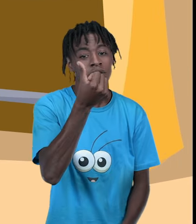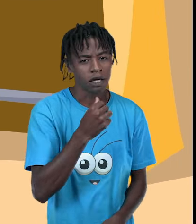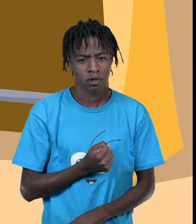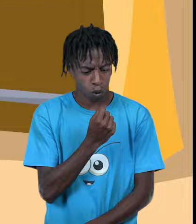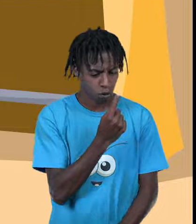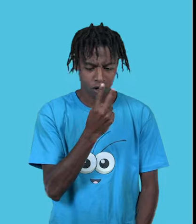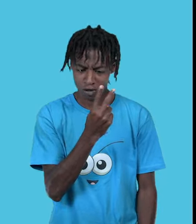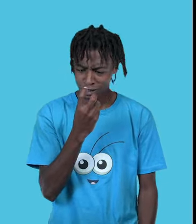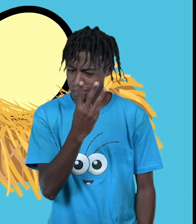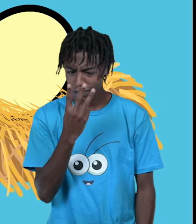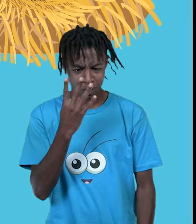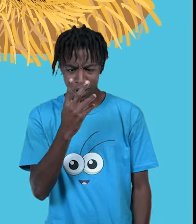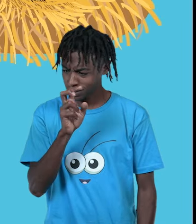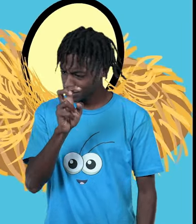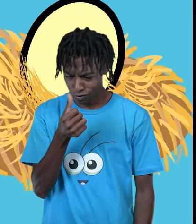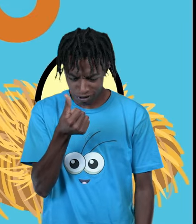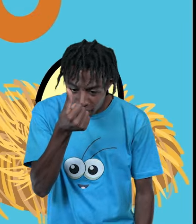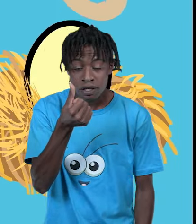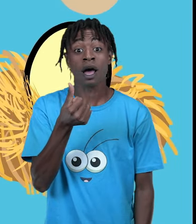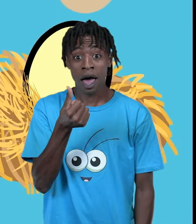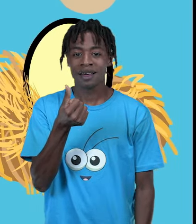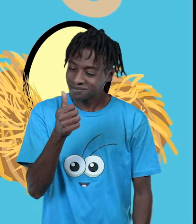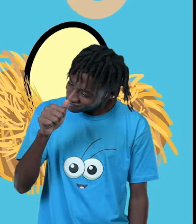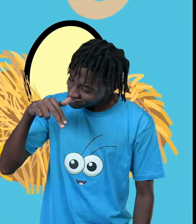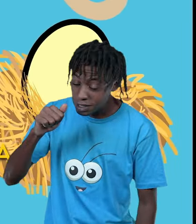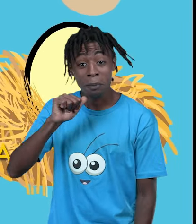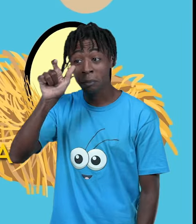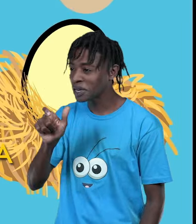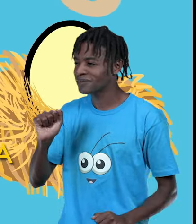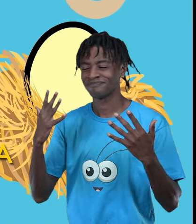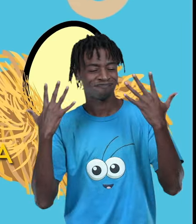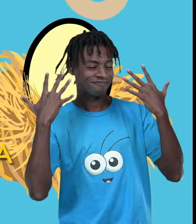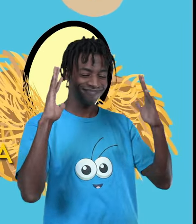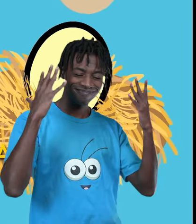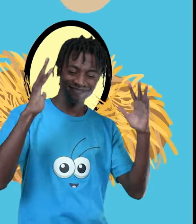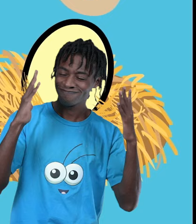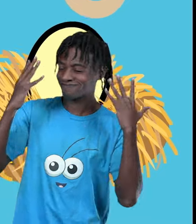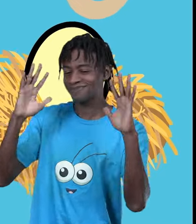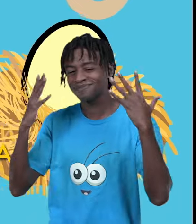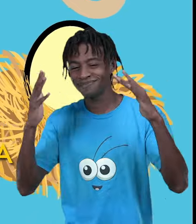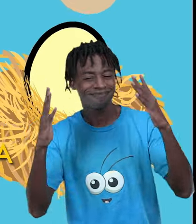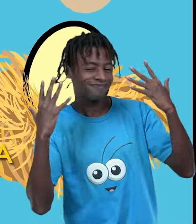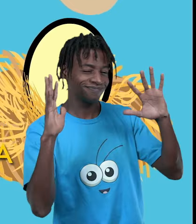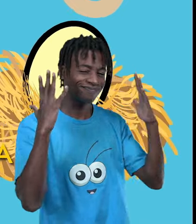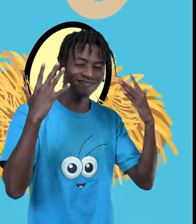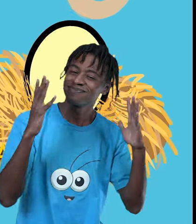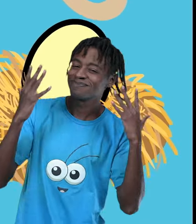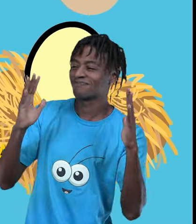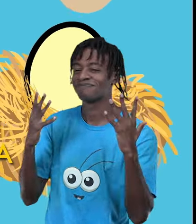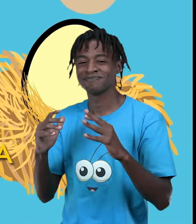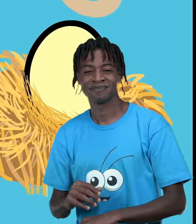Mariana conta seis É um, é dois, é três, é quatro, é cinco, é seis Ana, viva Mariana, viva